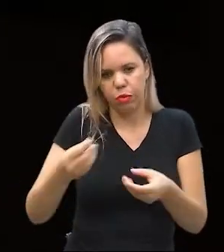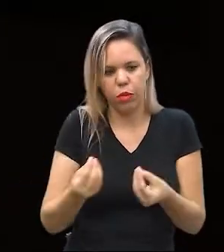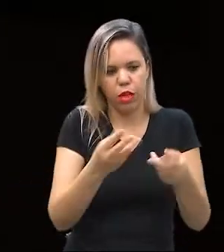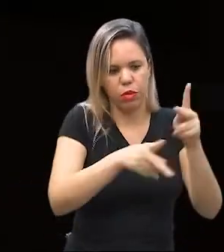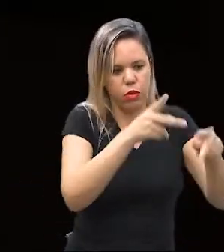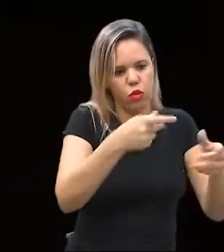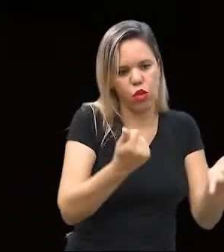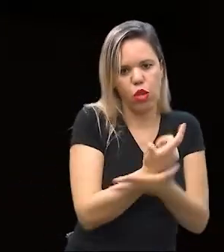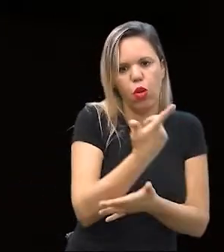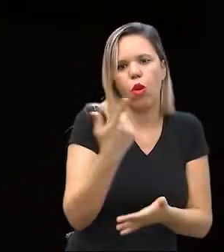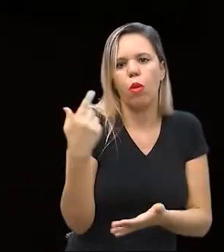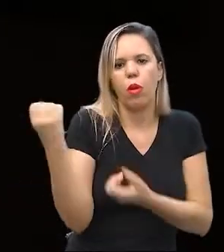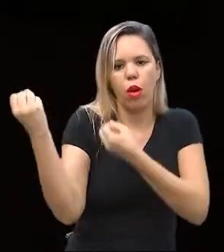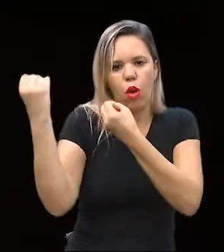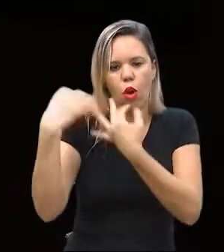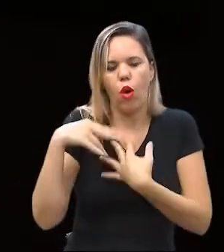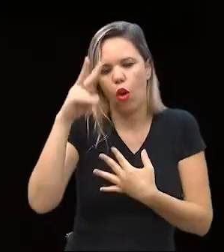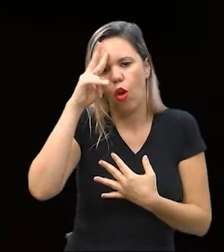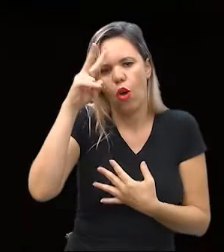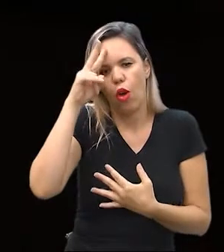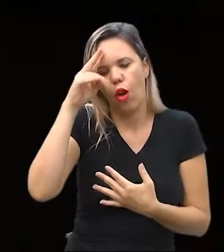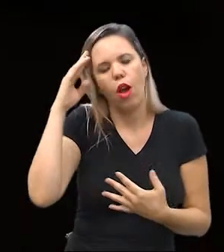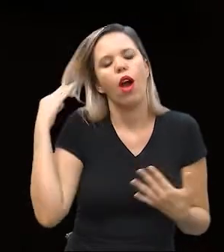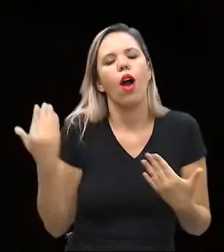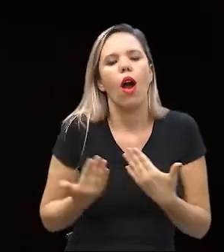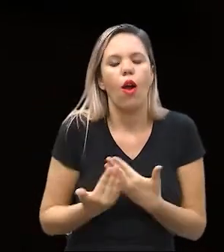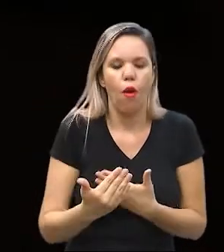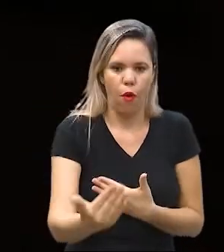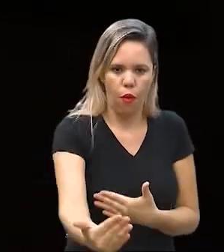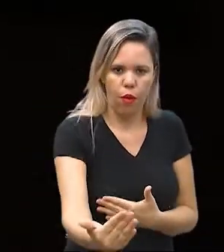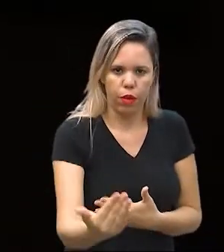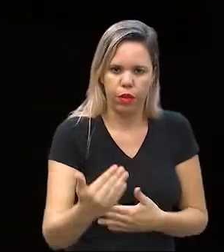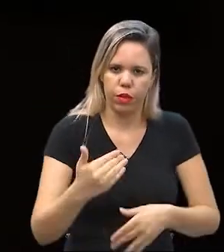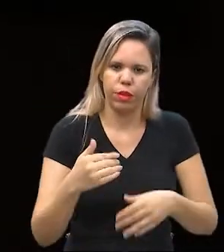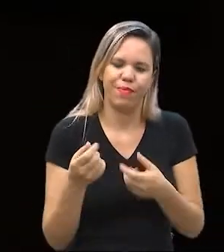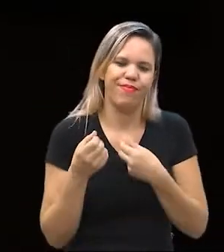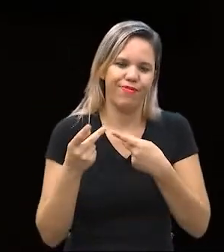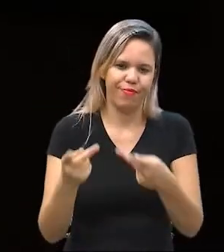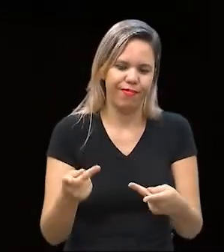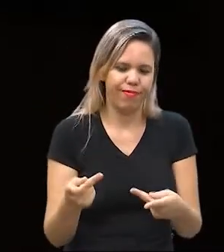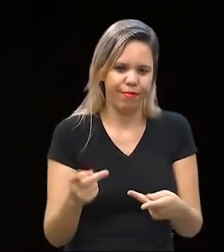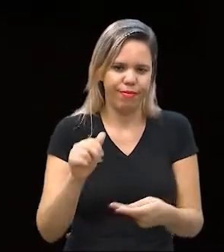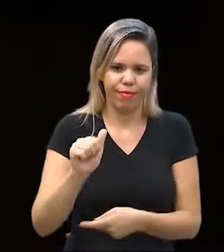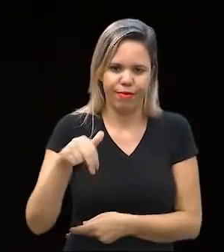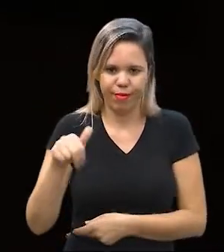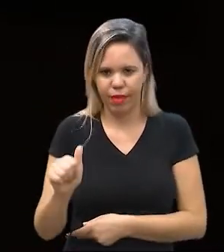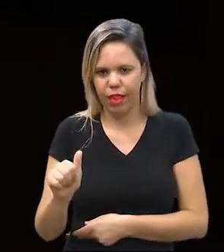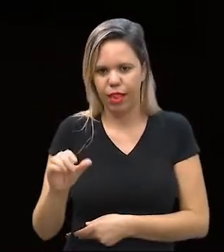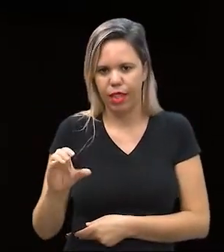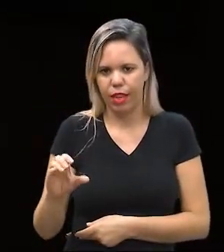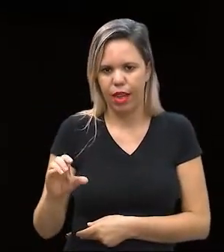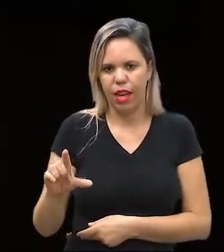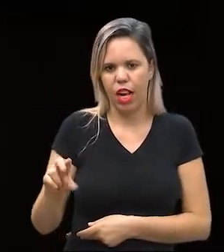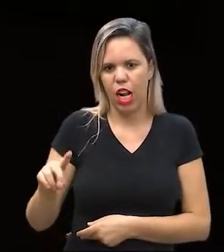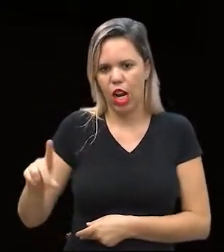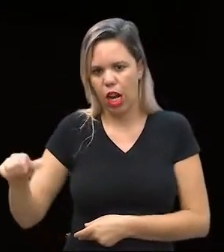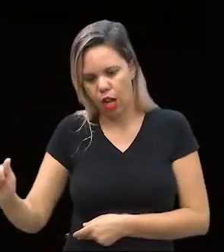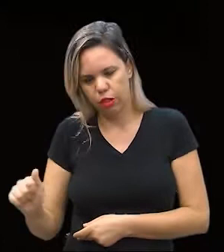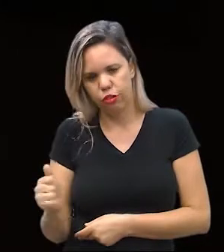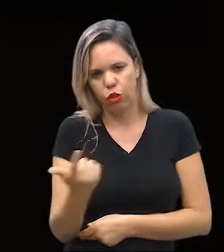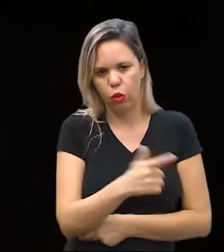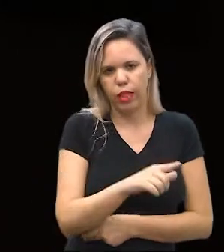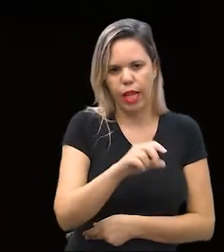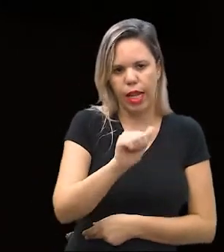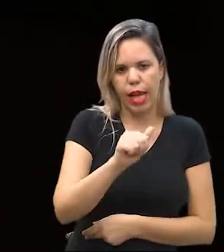final. Elas nos contam essa história a partir de agora. Bem-vindas, Ana Cláudia e Ana Paula.